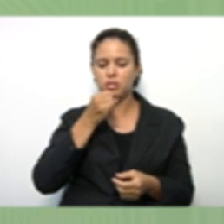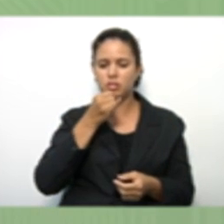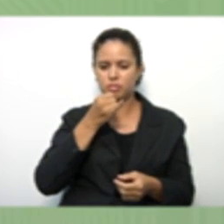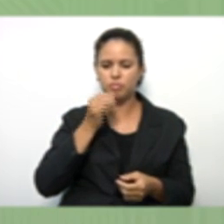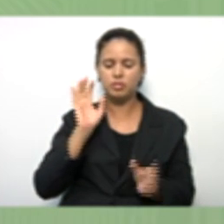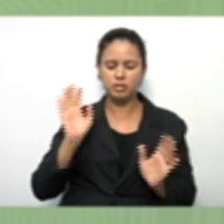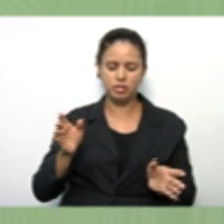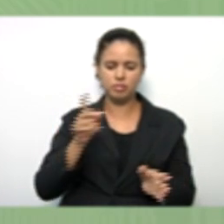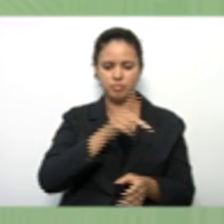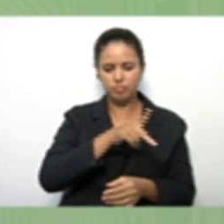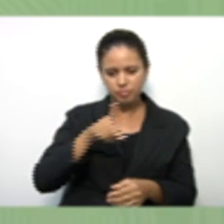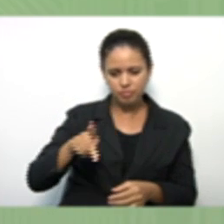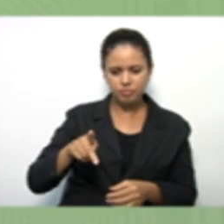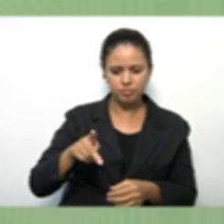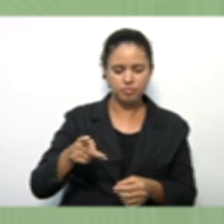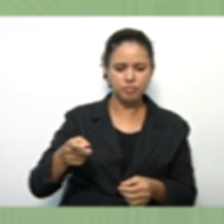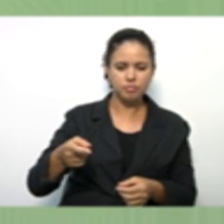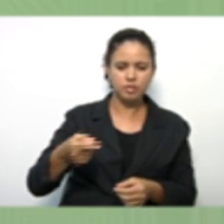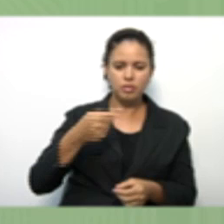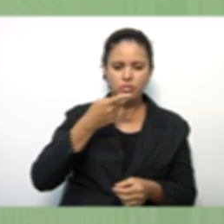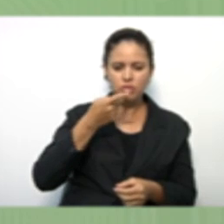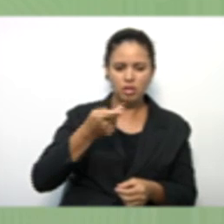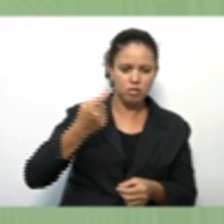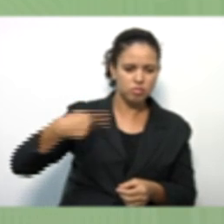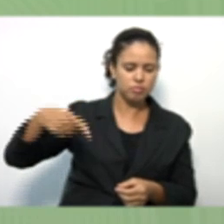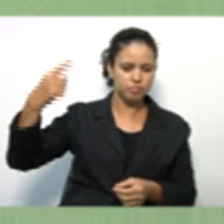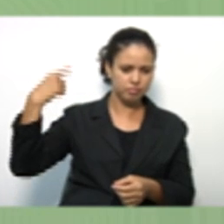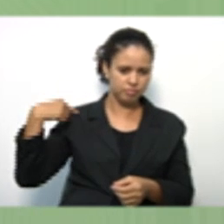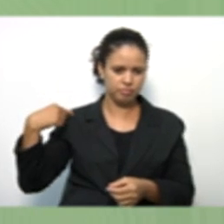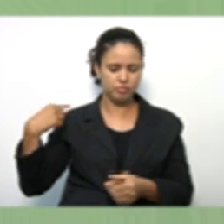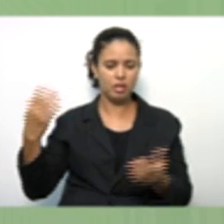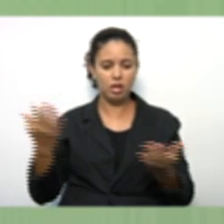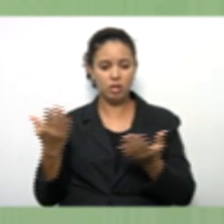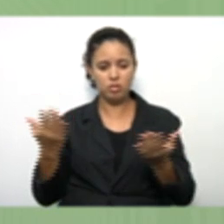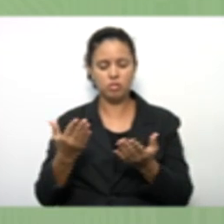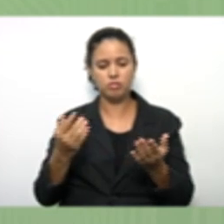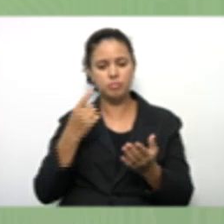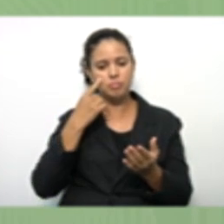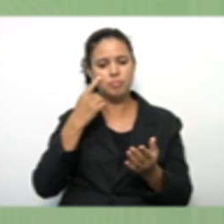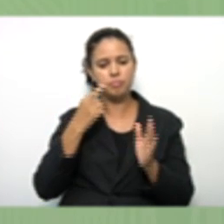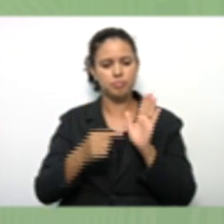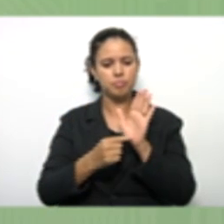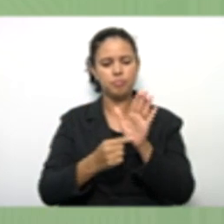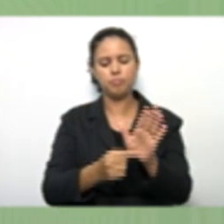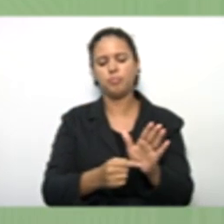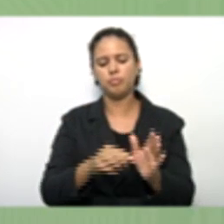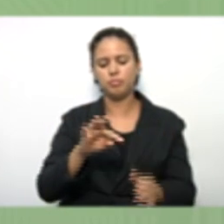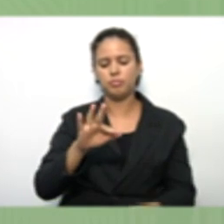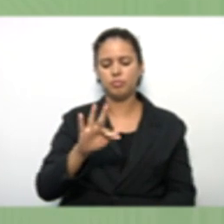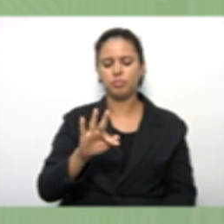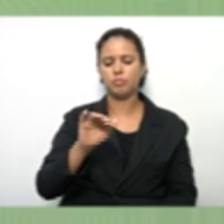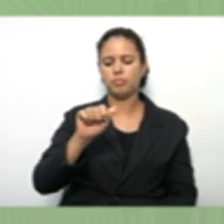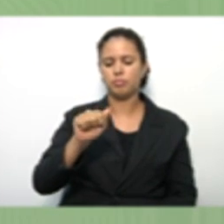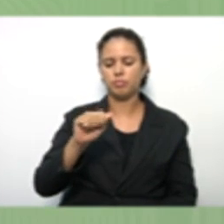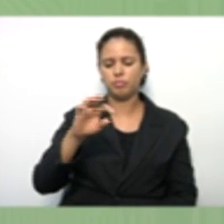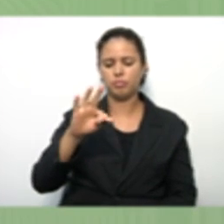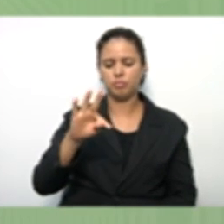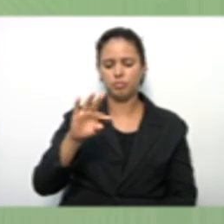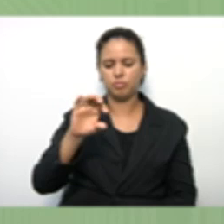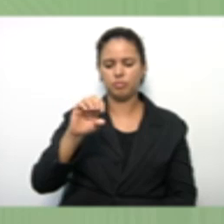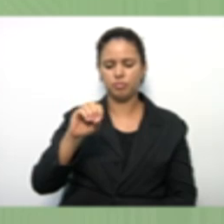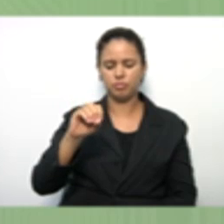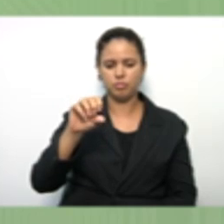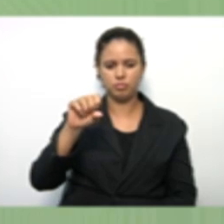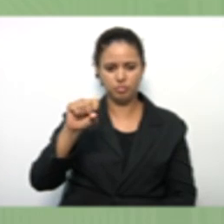anteriormente, do que são os fatos. Quais são os fatos que nós vamos escriturar na contabilidade? Então, todo